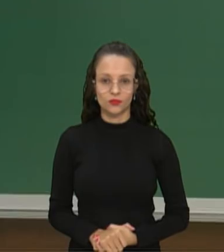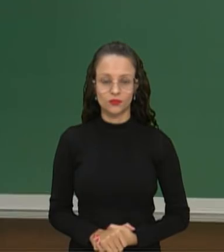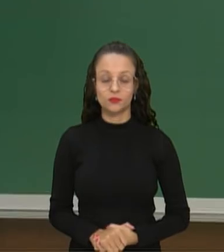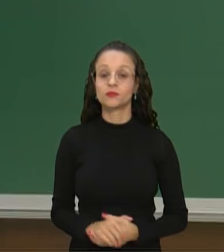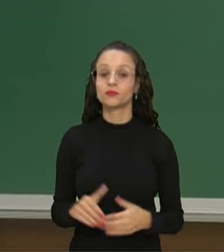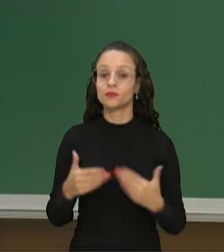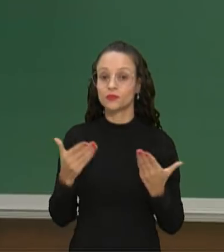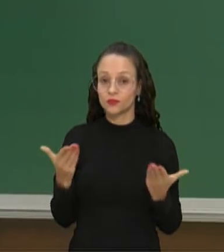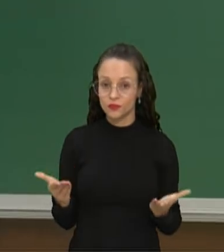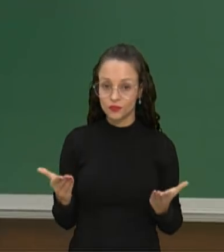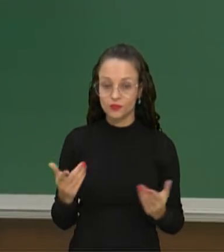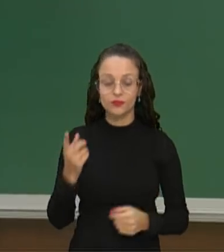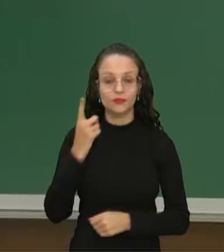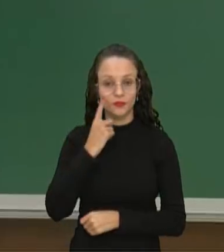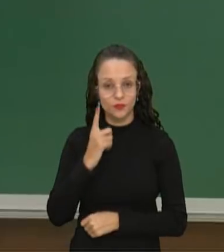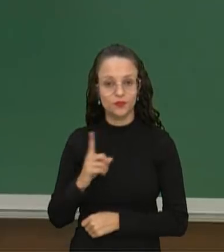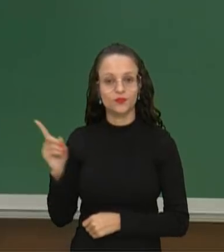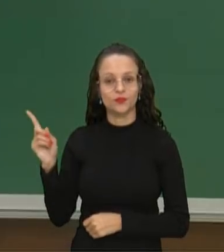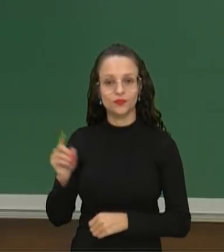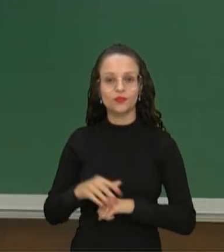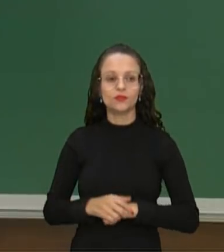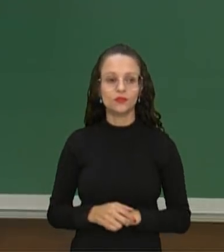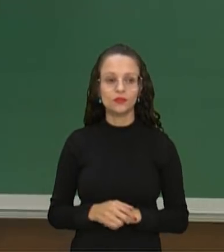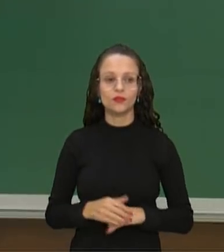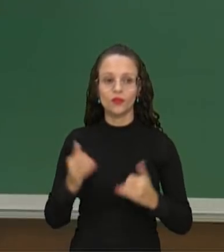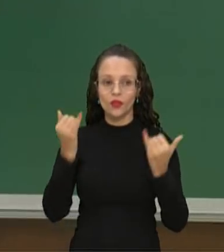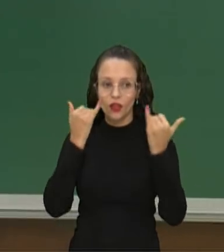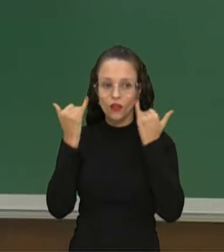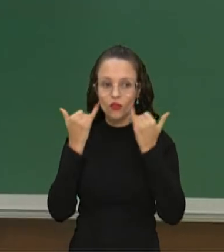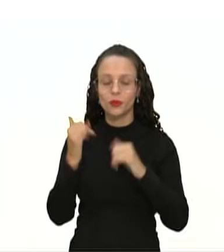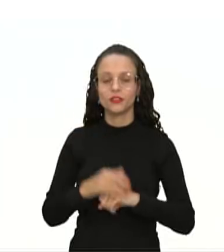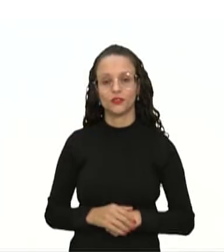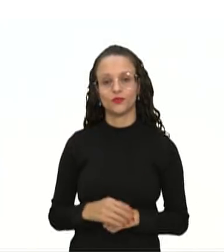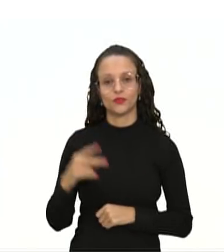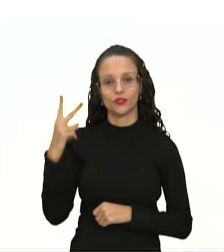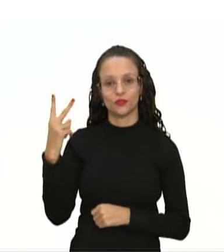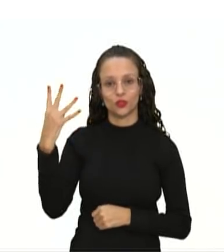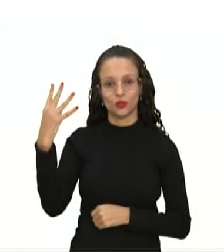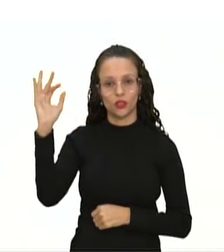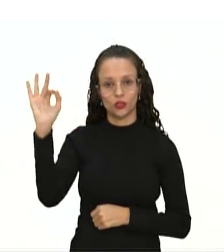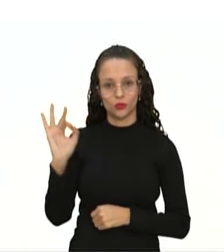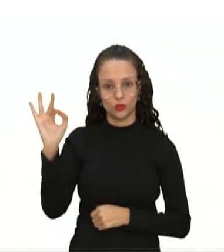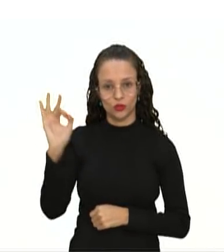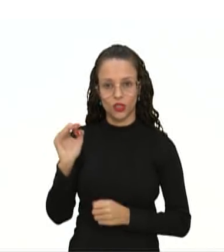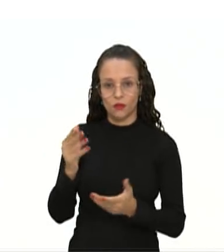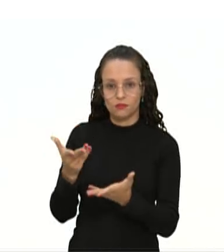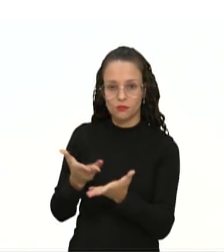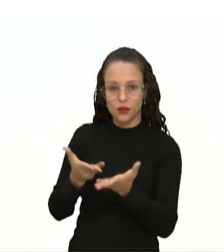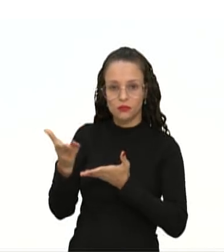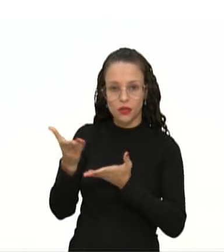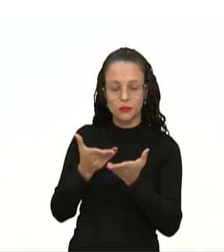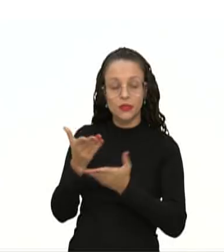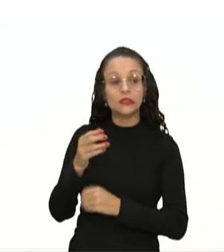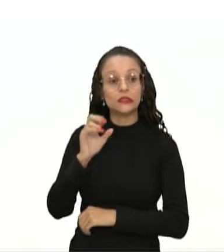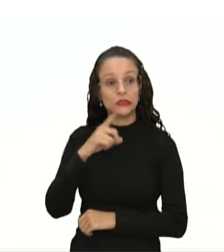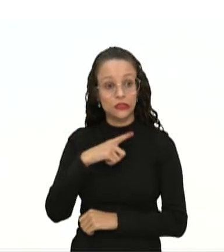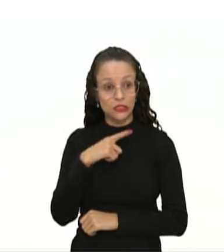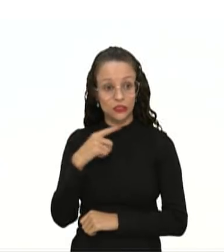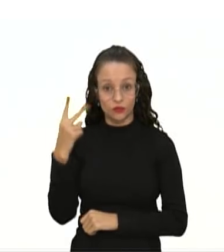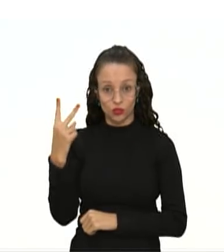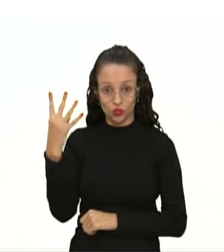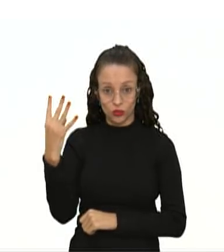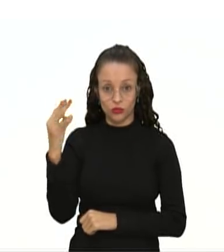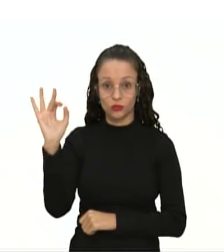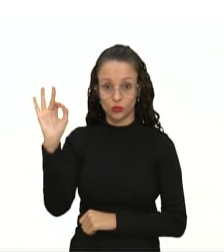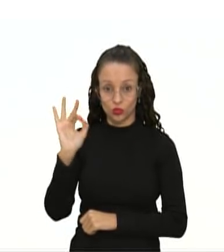E aí, gente? Então, vamos lá. Ele deu essa informação pra gente, que teve 24% de permuta, certo? Se teve